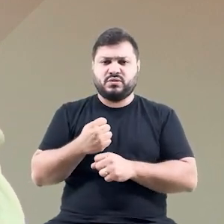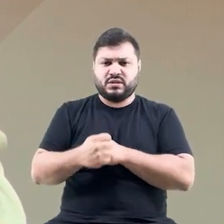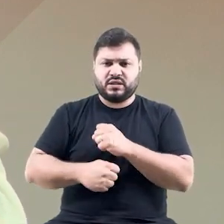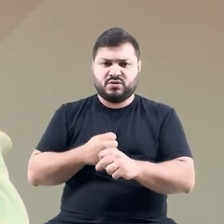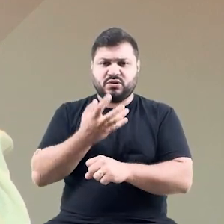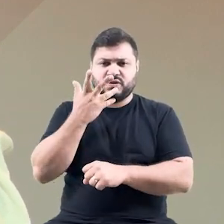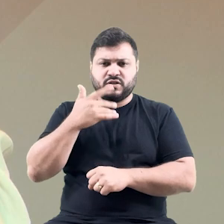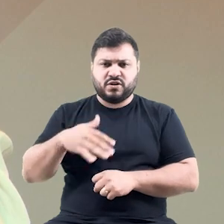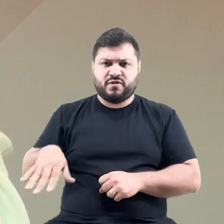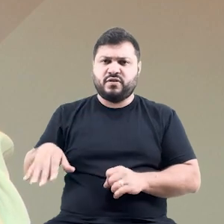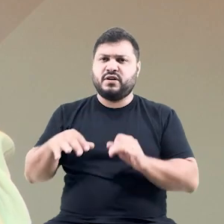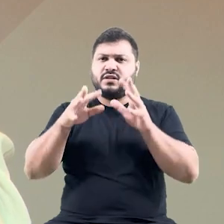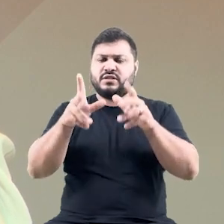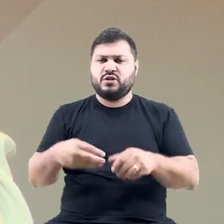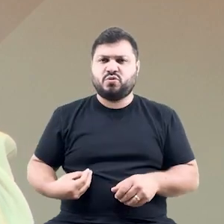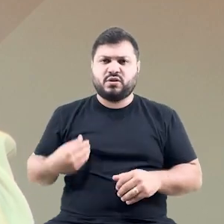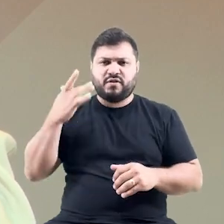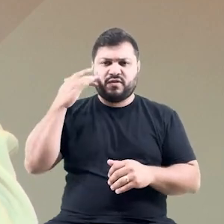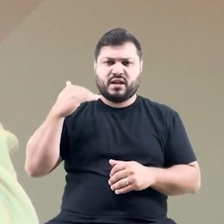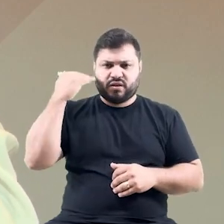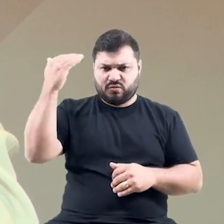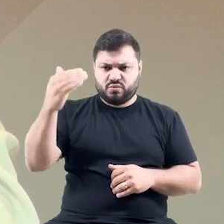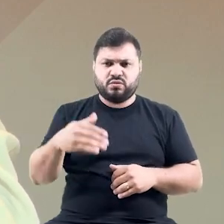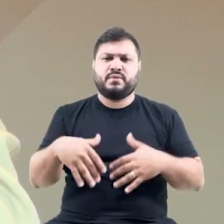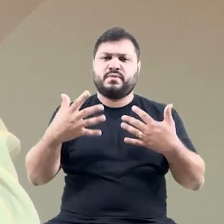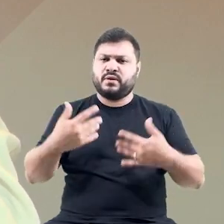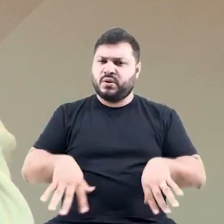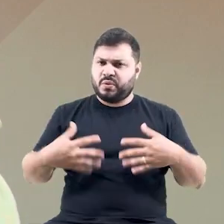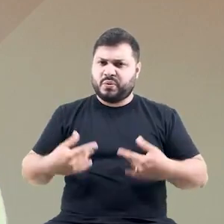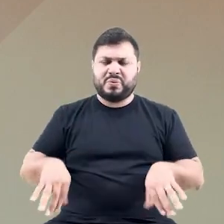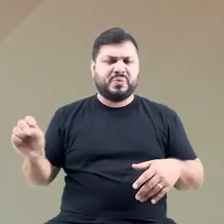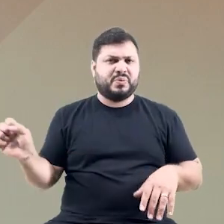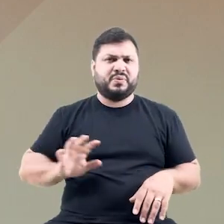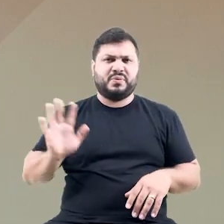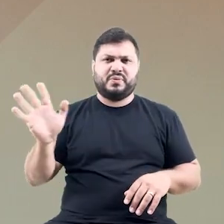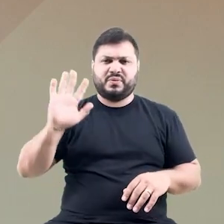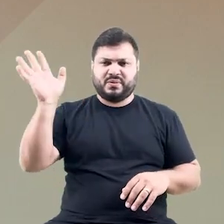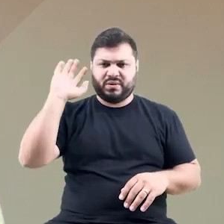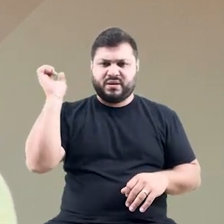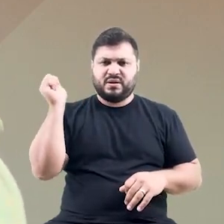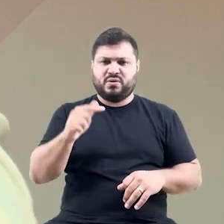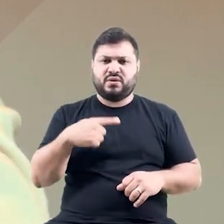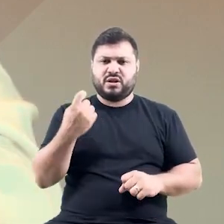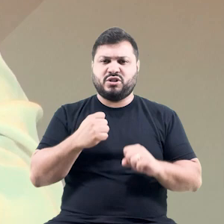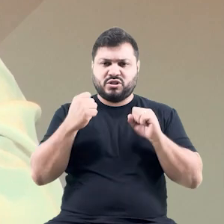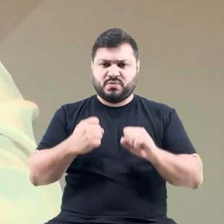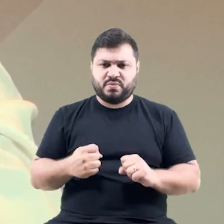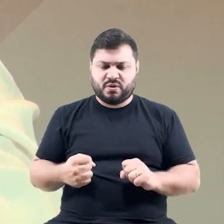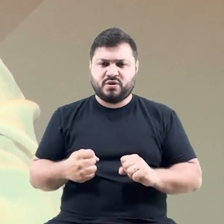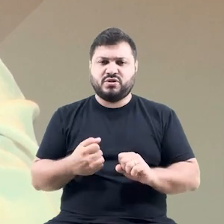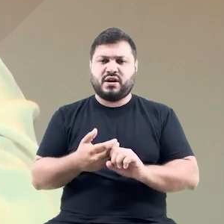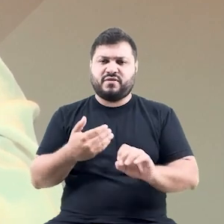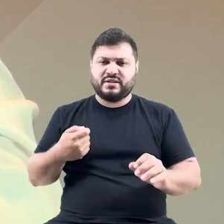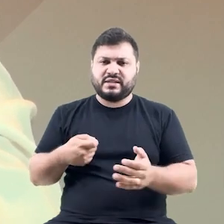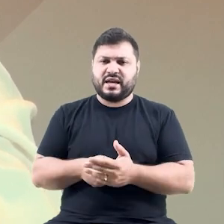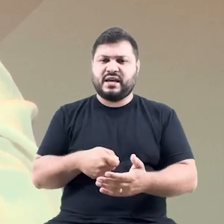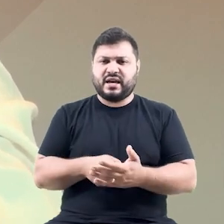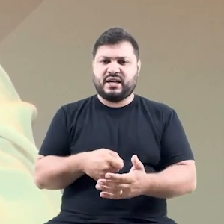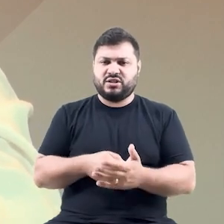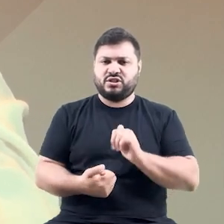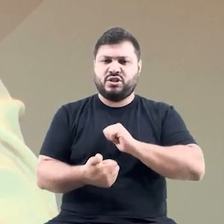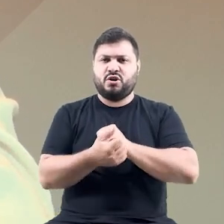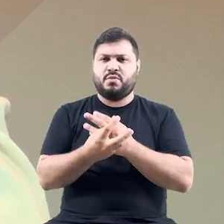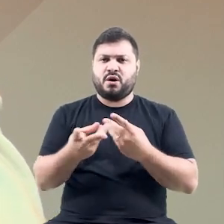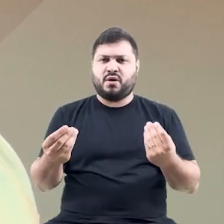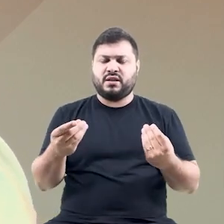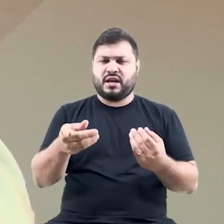anos de infância e de toda a vida adulta, é um preço muito alto do que a gente pode ali afastar e garantir